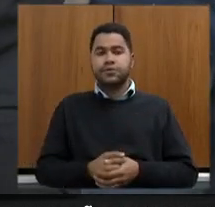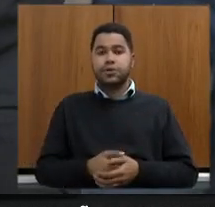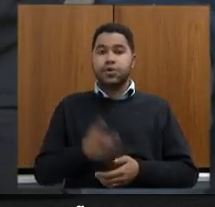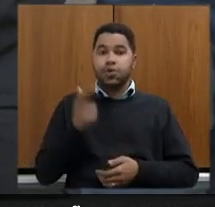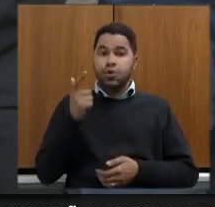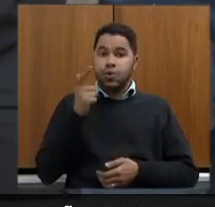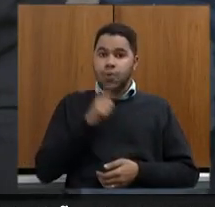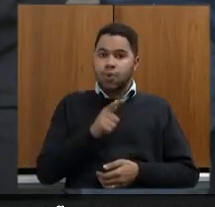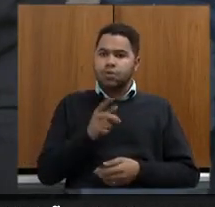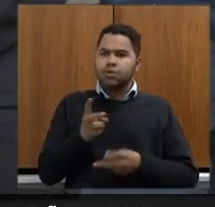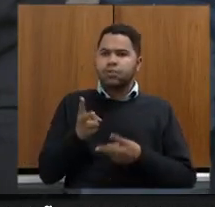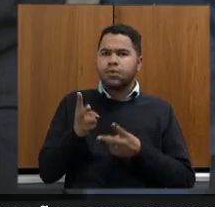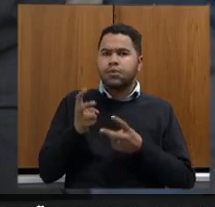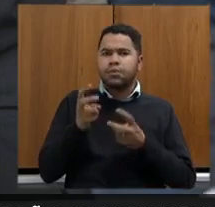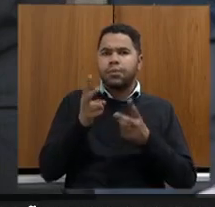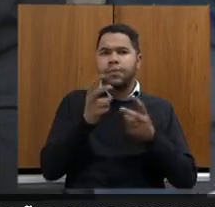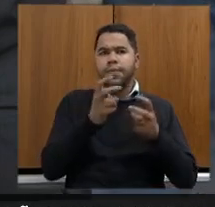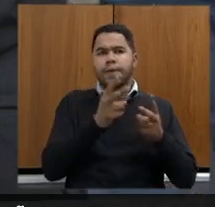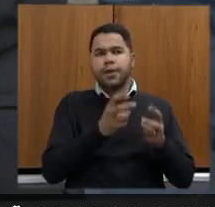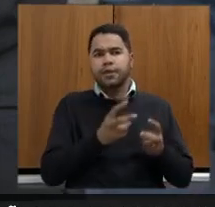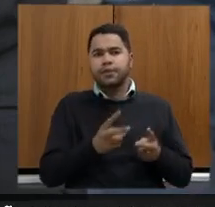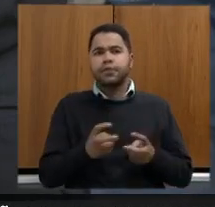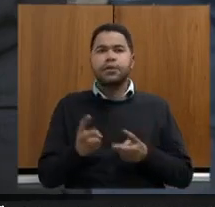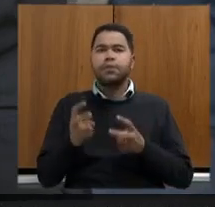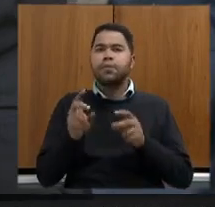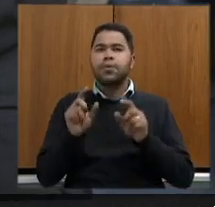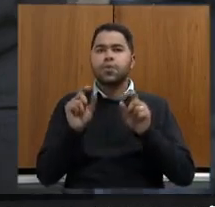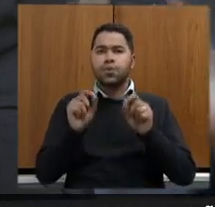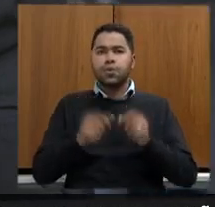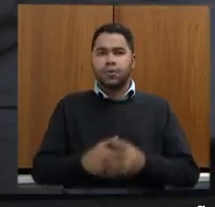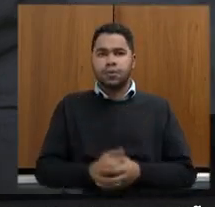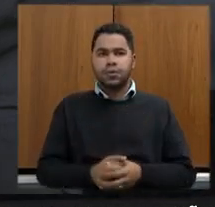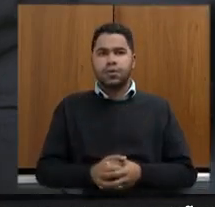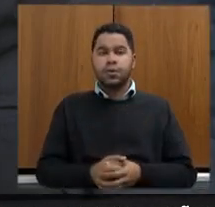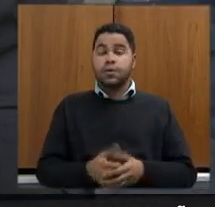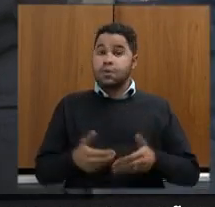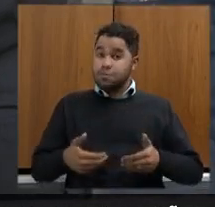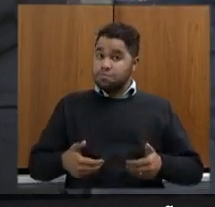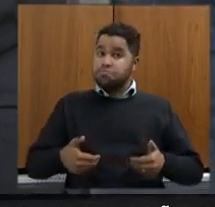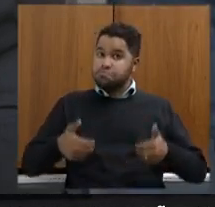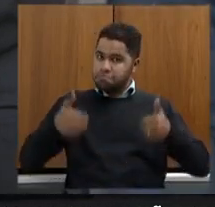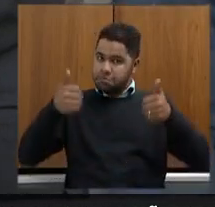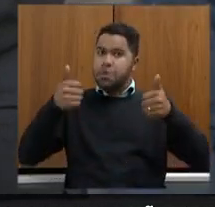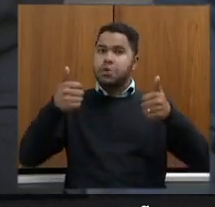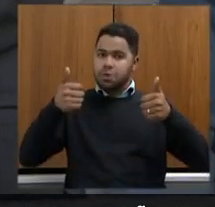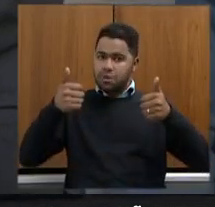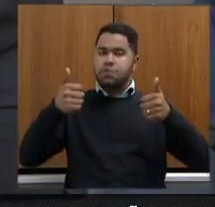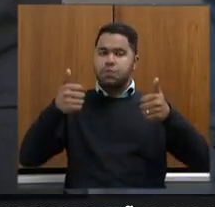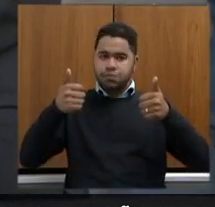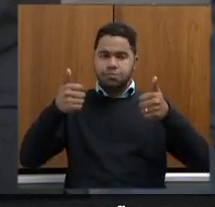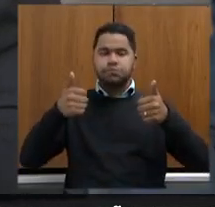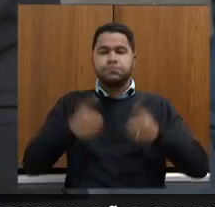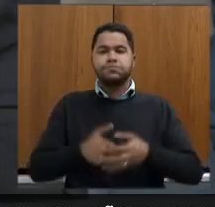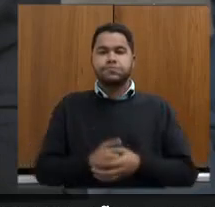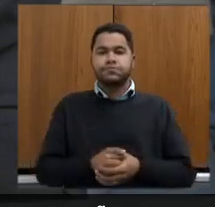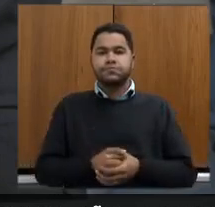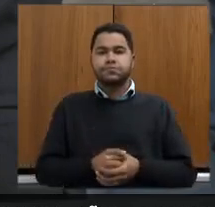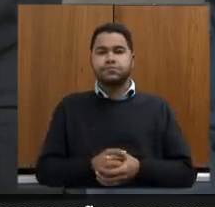conseguimos perceber né Essa essa melhora significativa